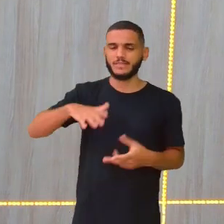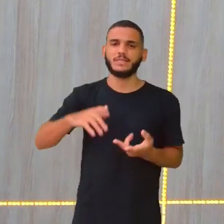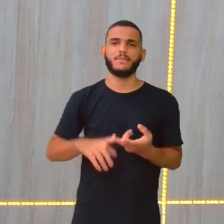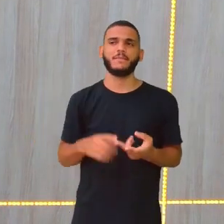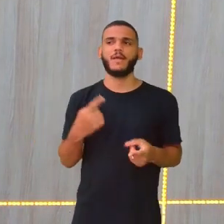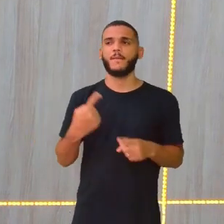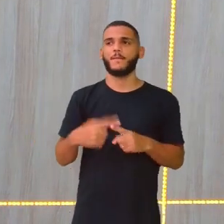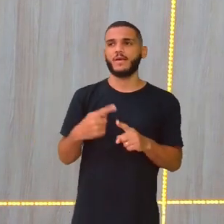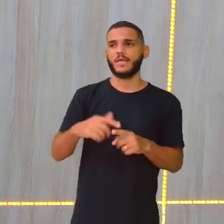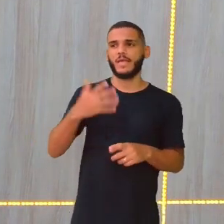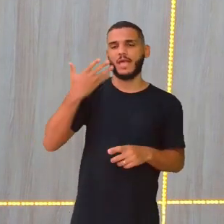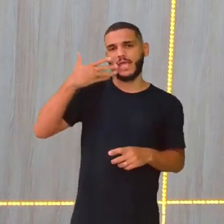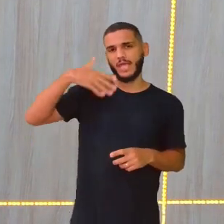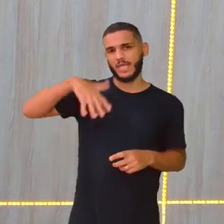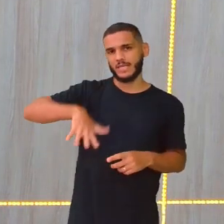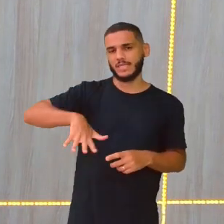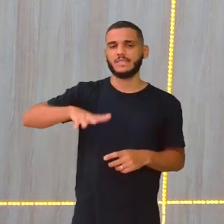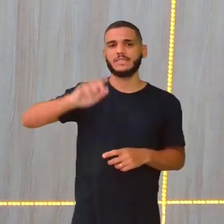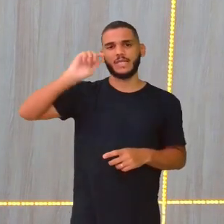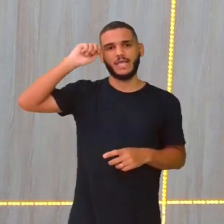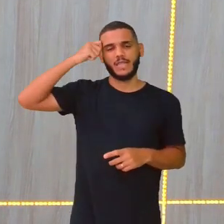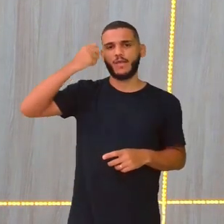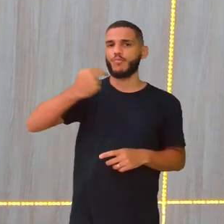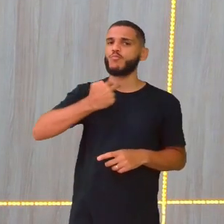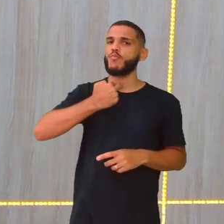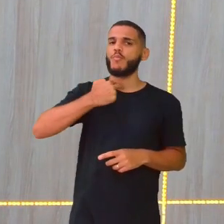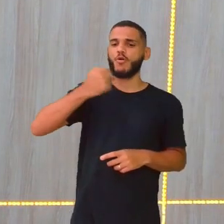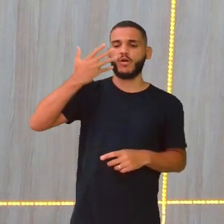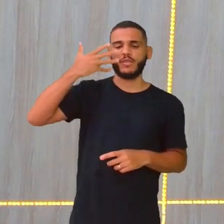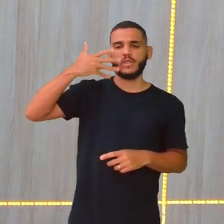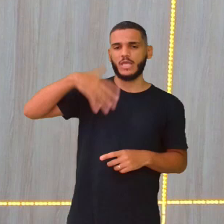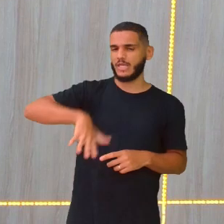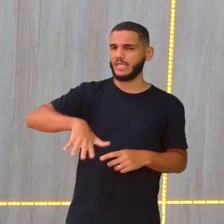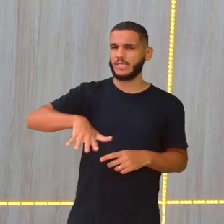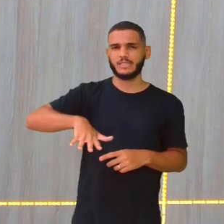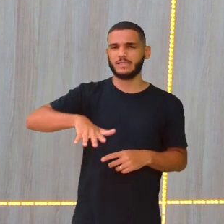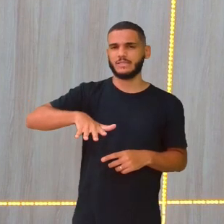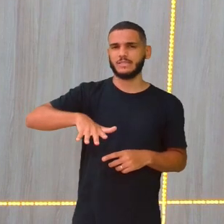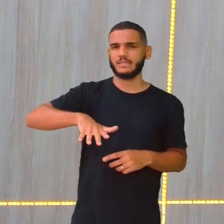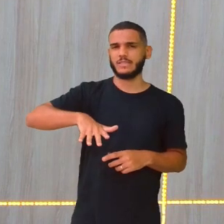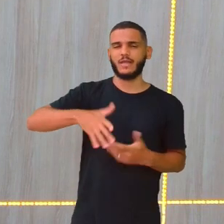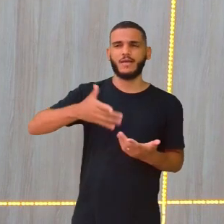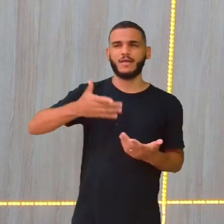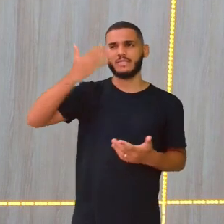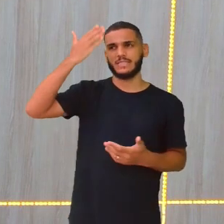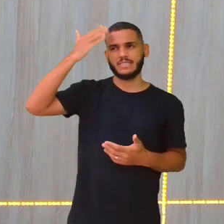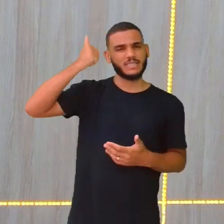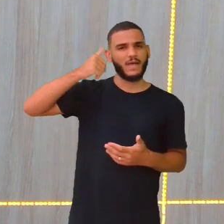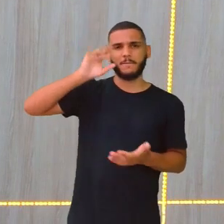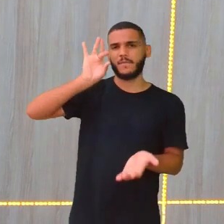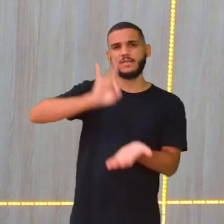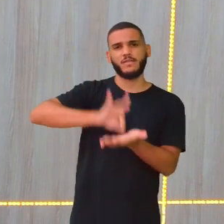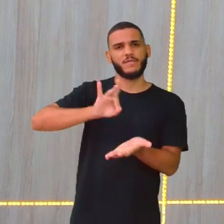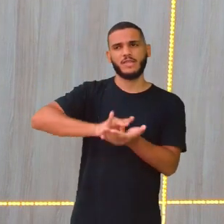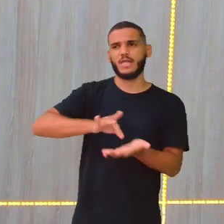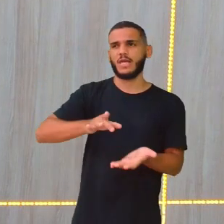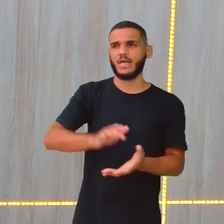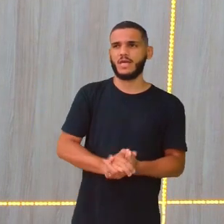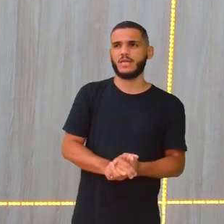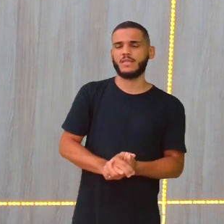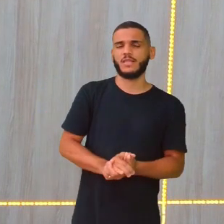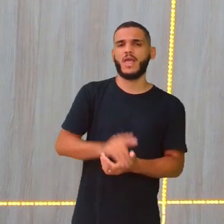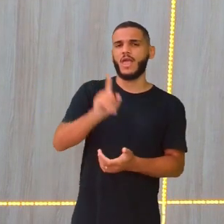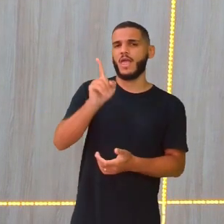parece que crianças negras, elas não podem ser crianças. Elas não são crianças, elas sabem demais, assim. Elas não são